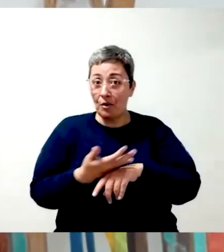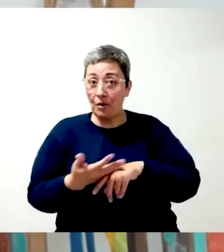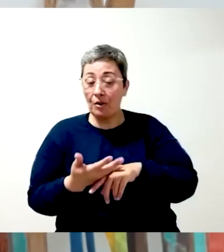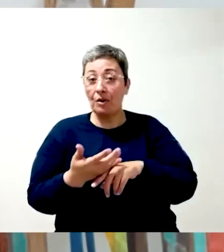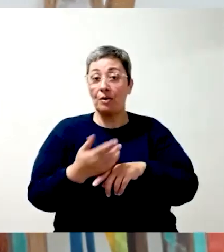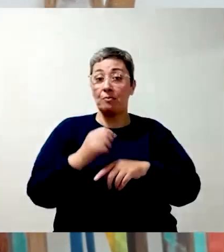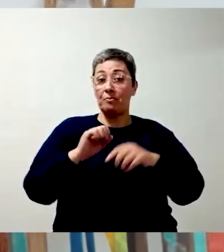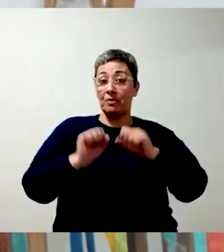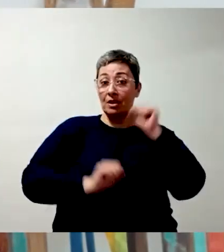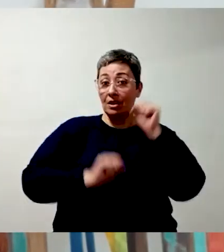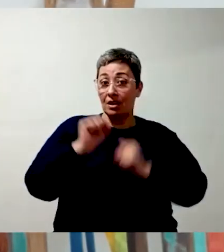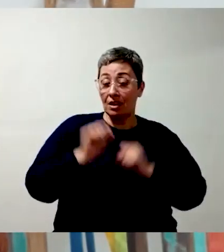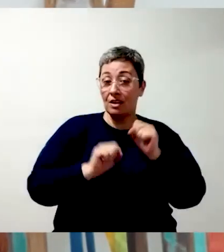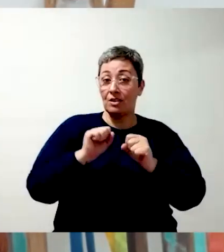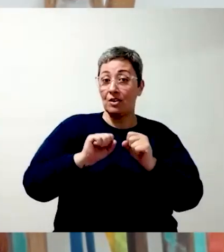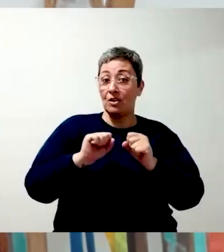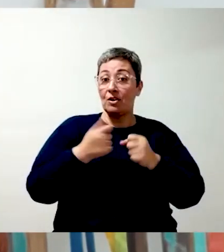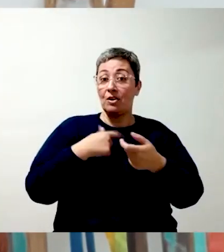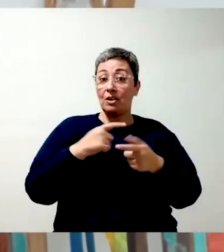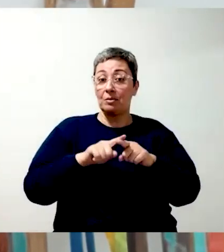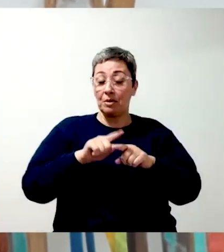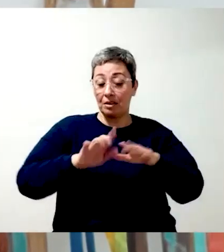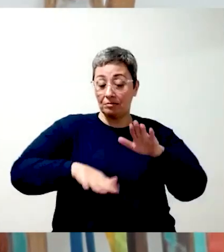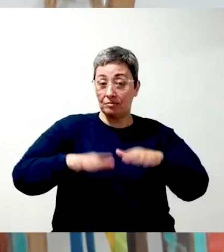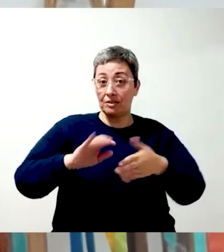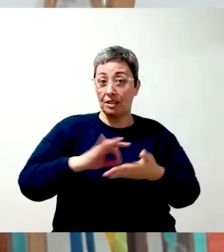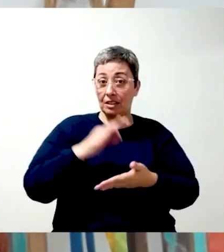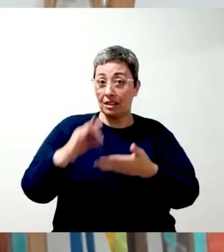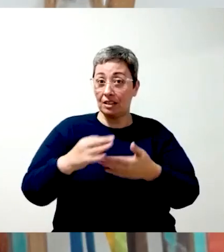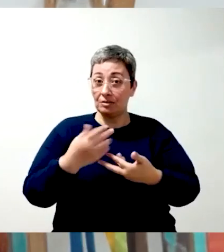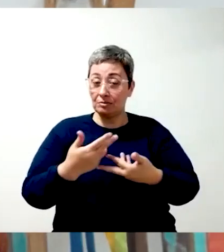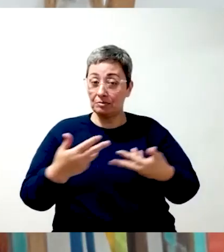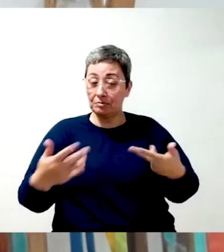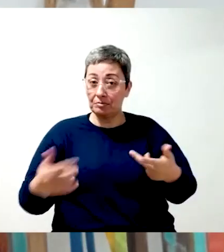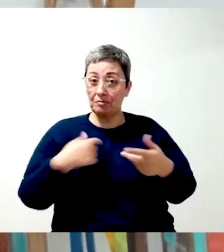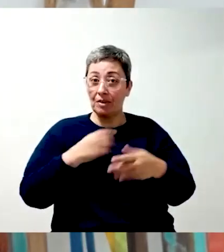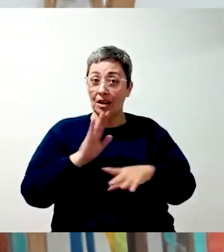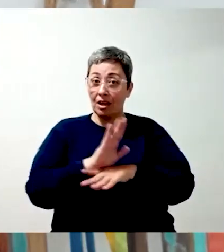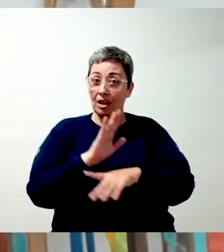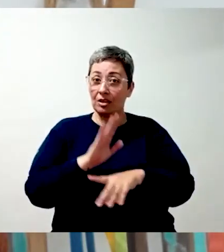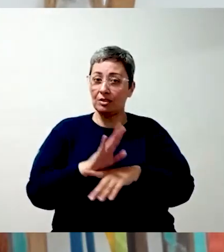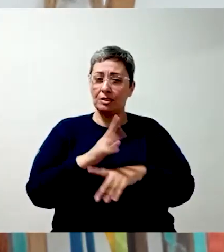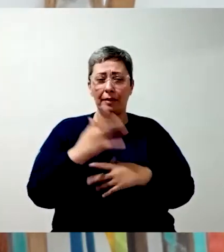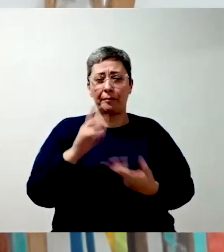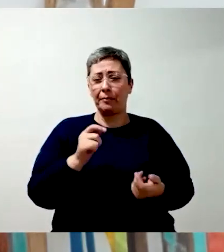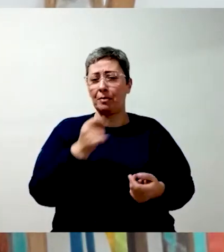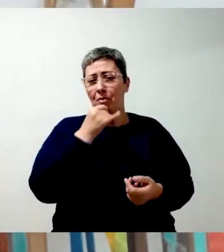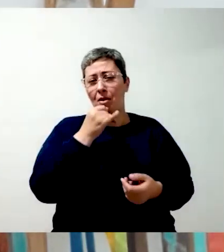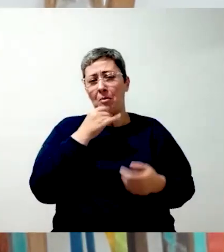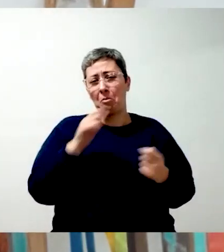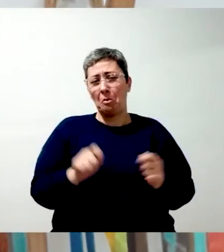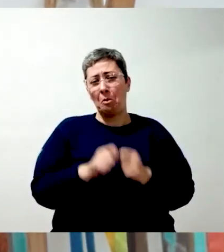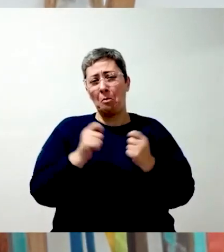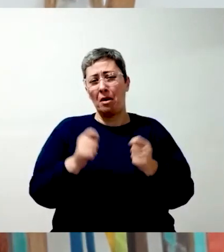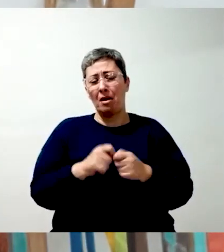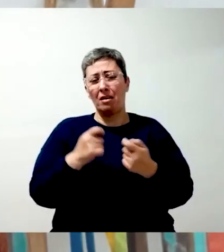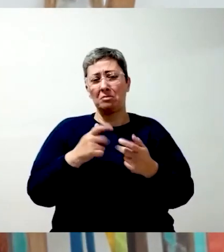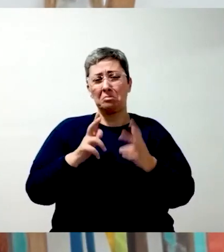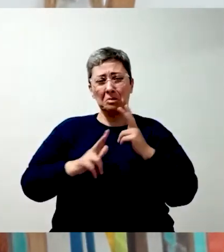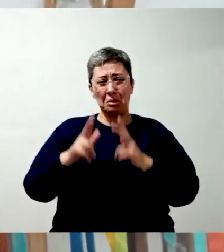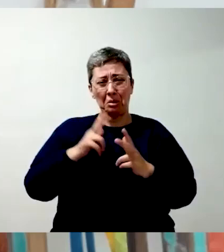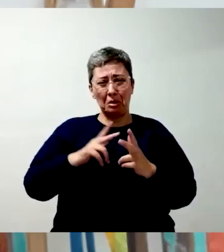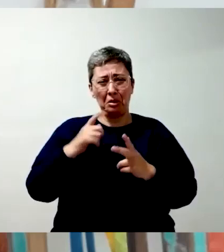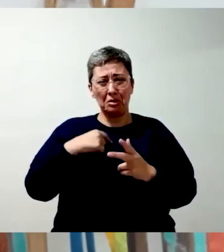e artesanal. Vejam só as contribuições. É uma bobagem quando a gente fica sabendo de tantas